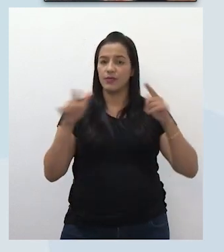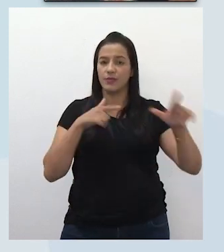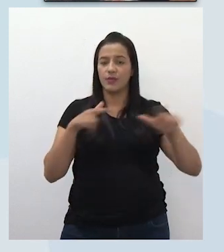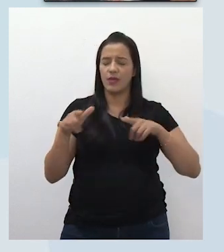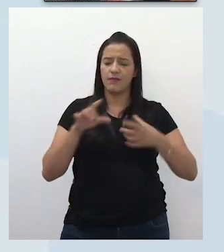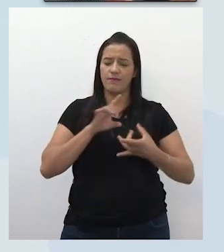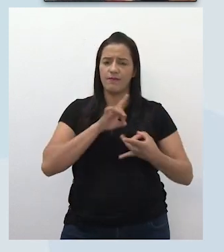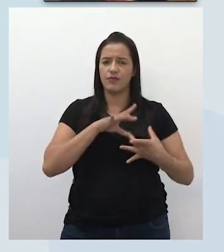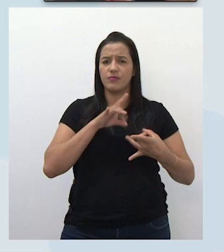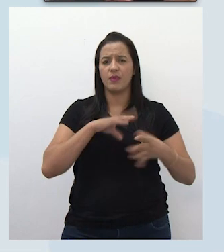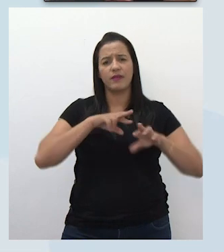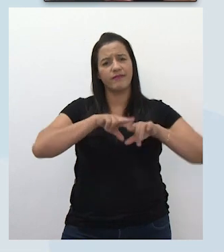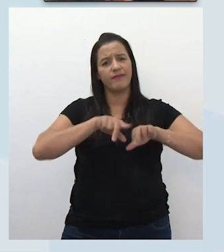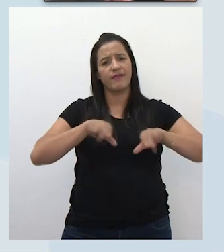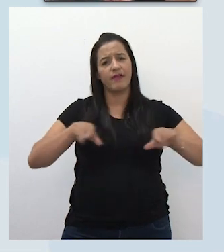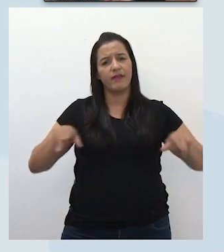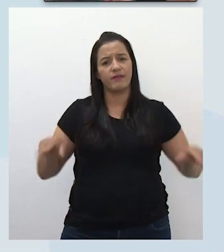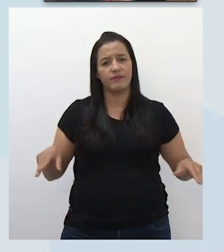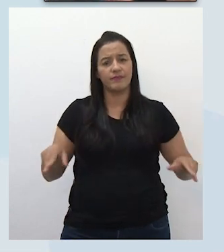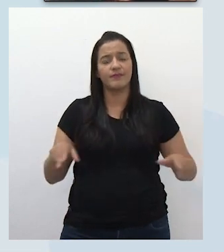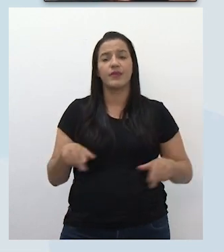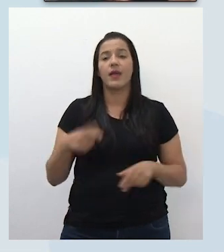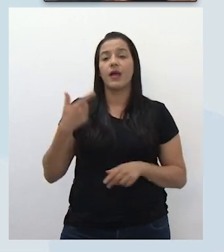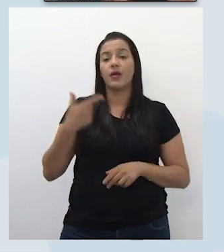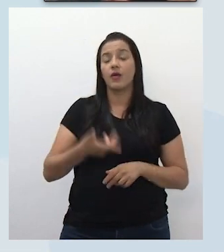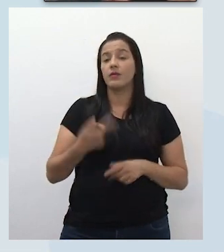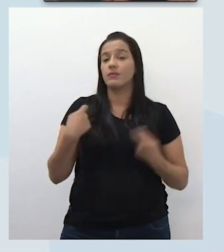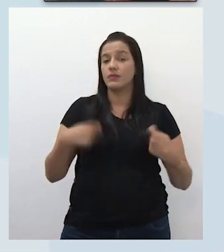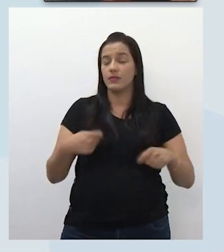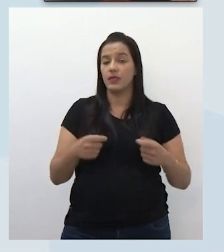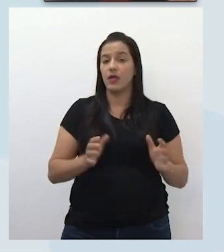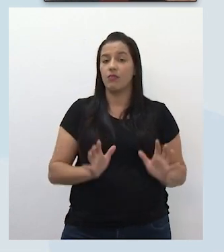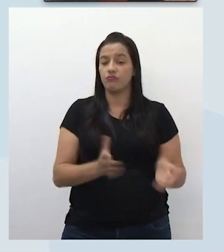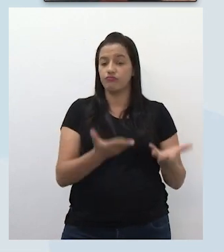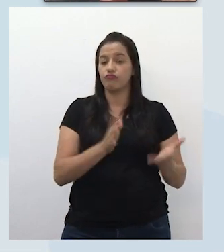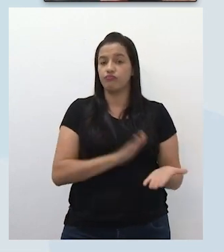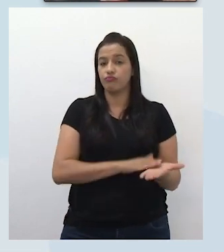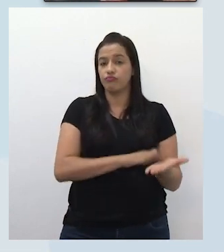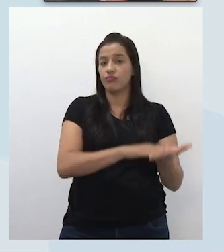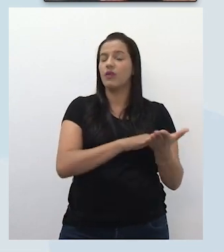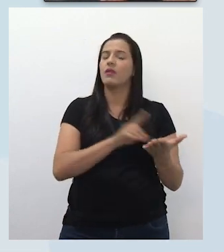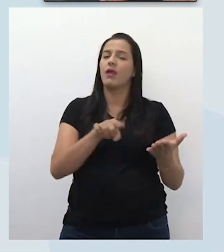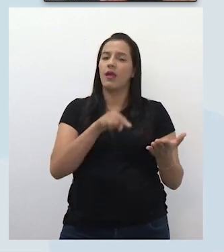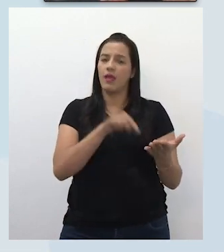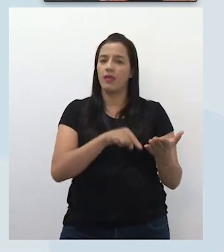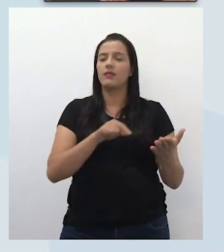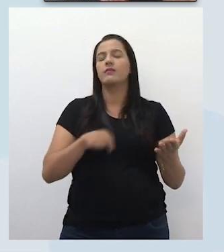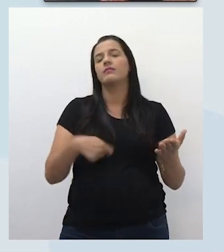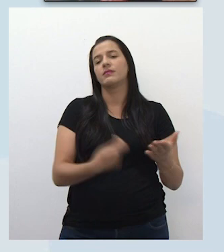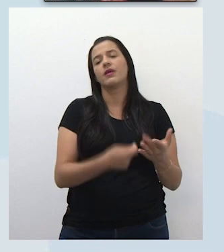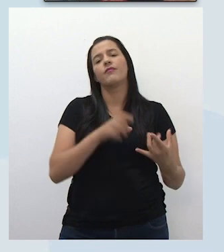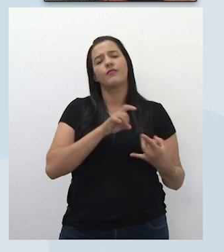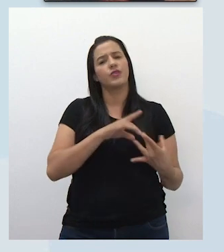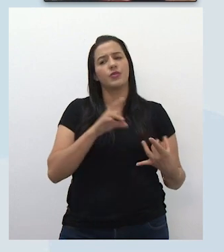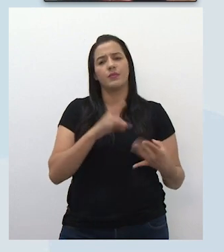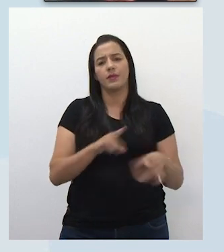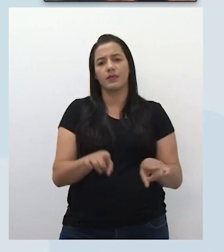feedback, entendendo que o elogio é um tipo de feedback, né? E aí a gente vai